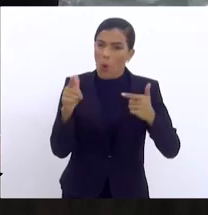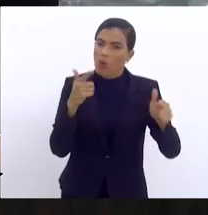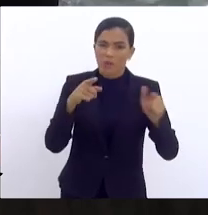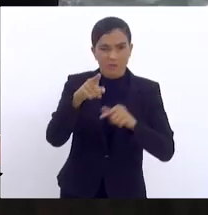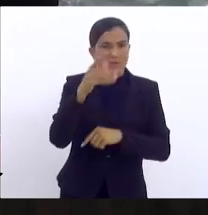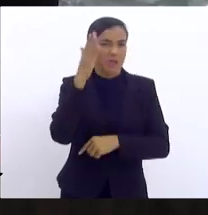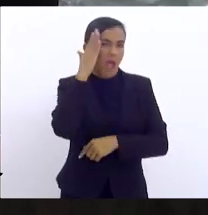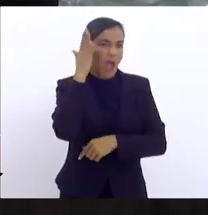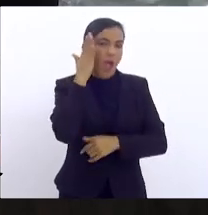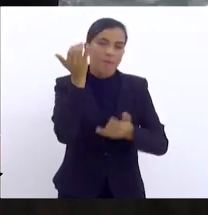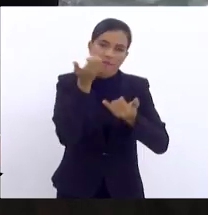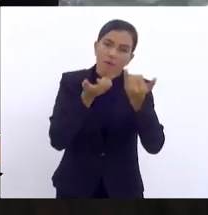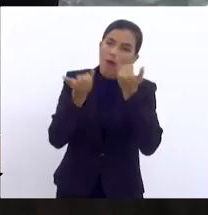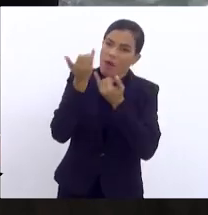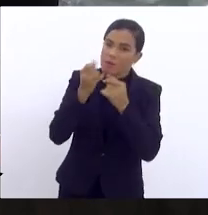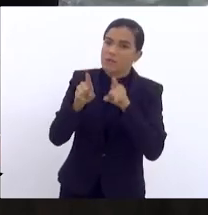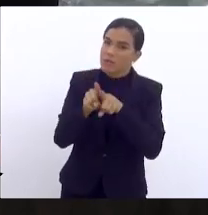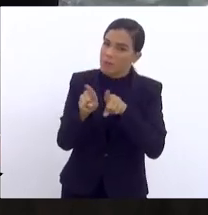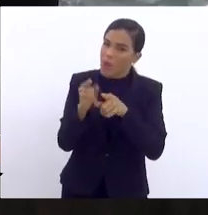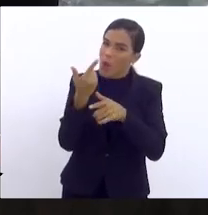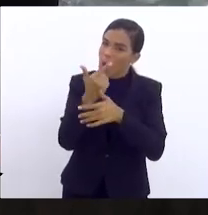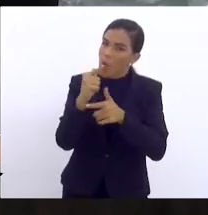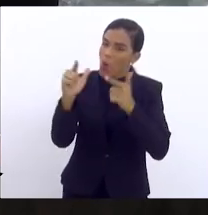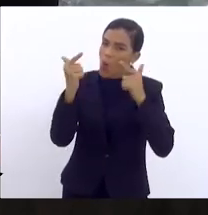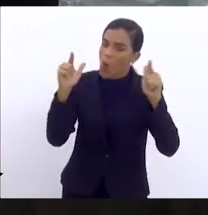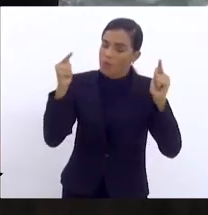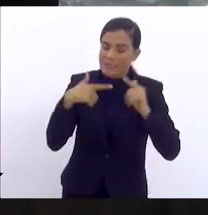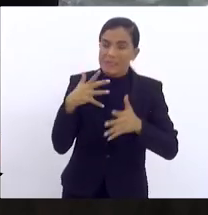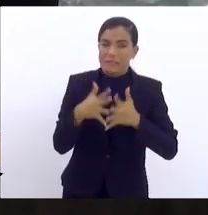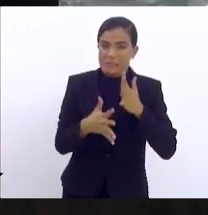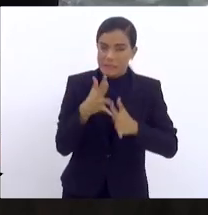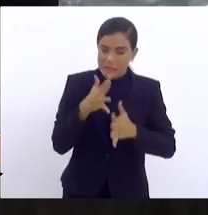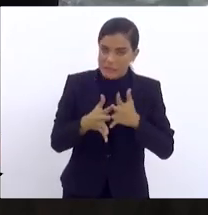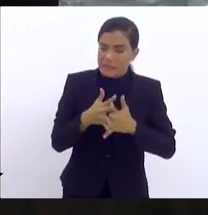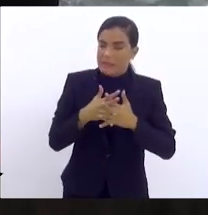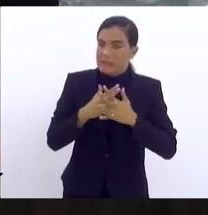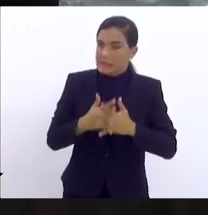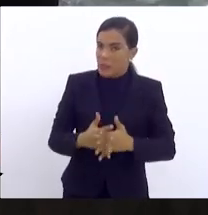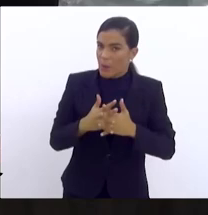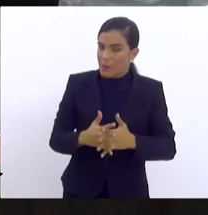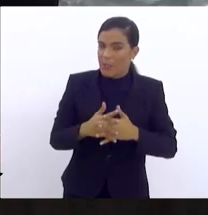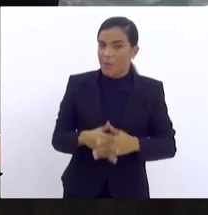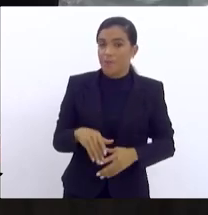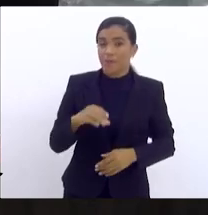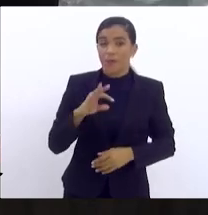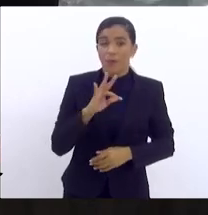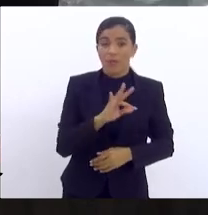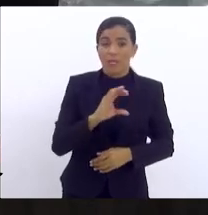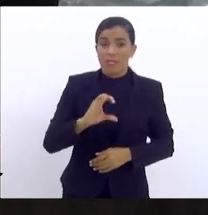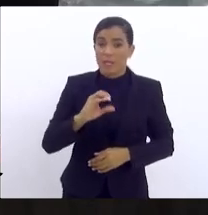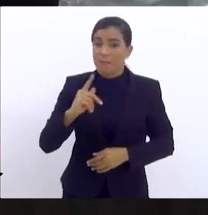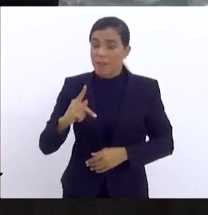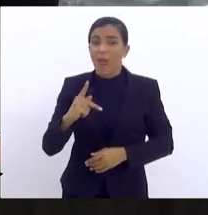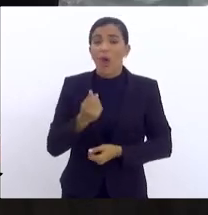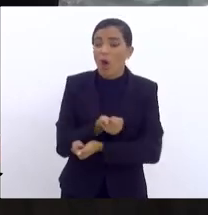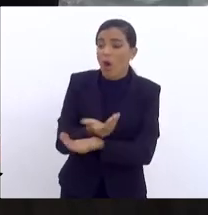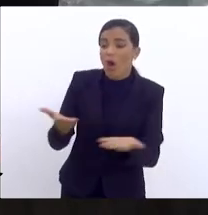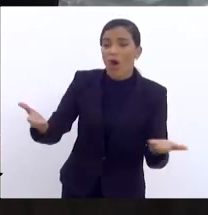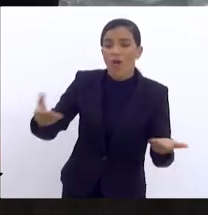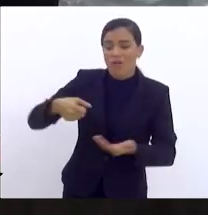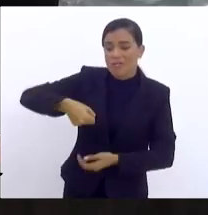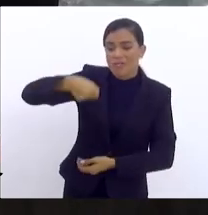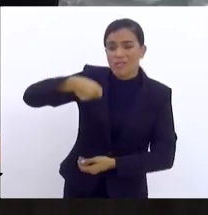devem ter informação de algumas outras coisas que aí é complicado o TCP oferecendo cesta básica